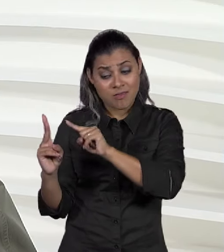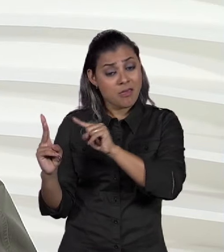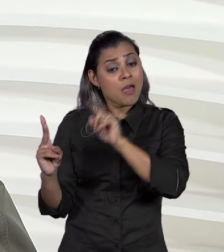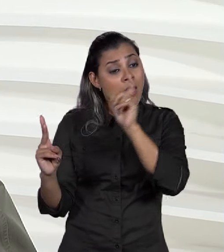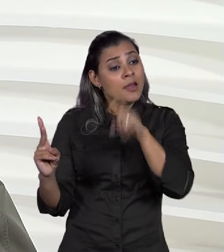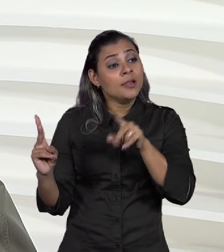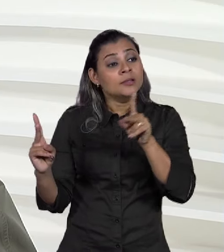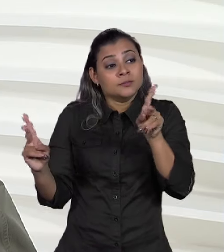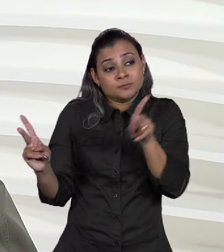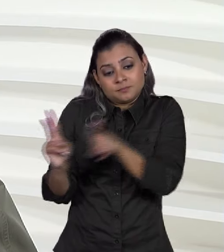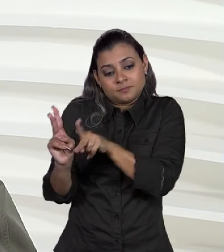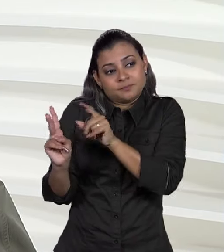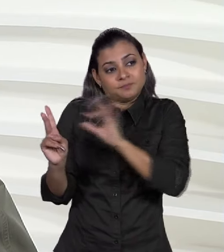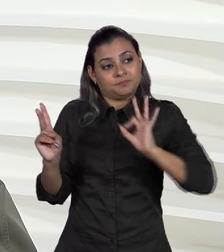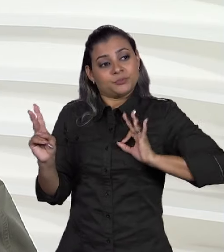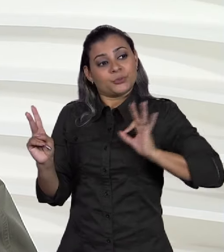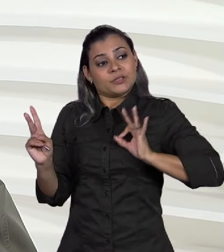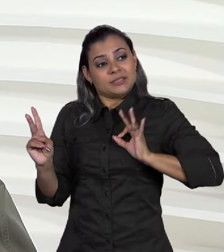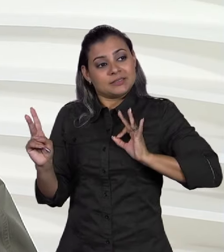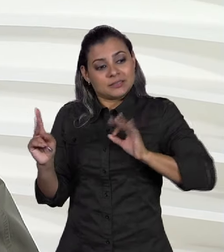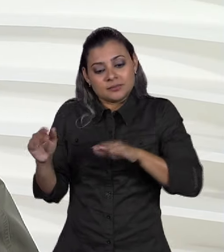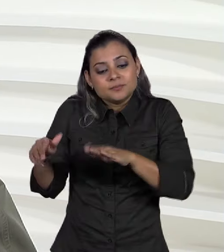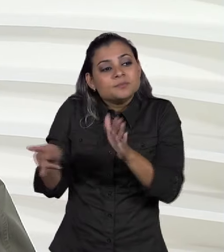São da polícia aqui